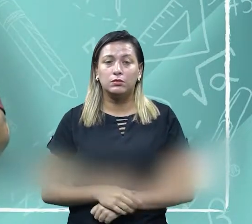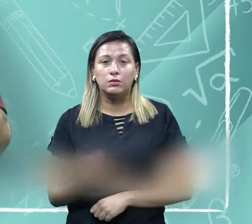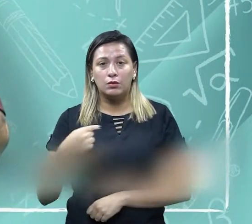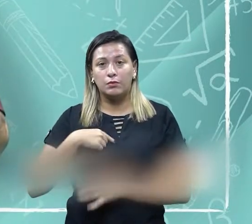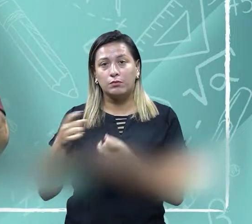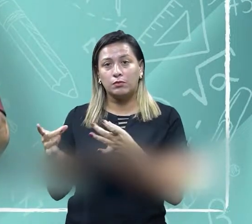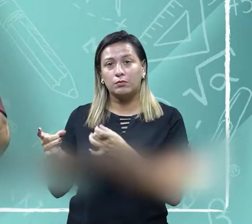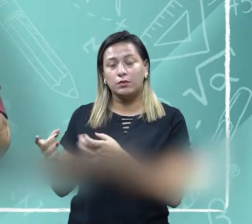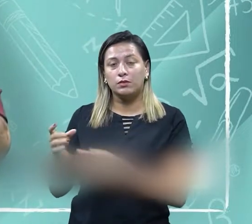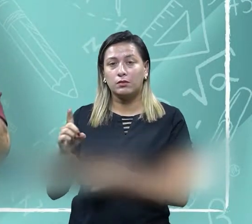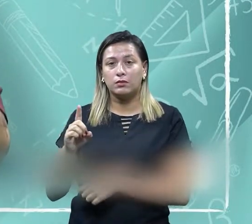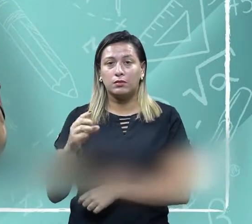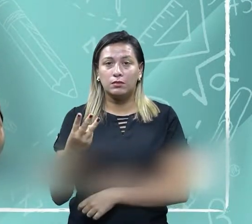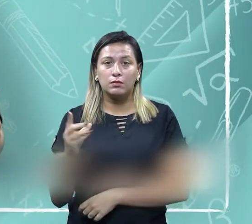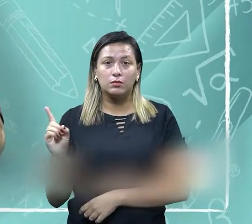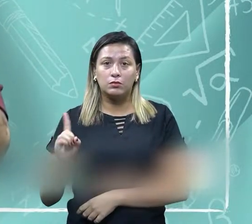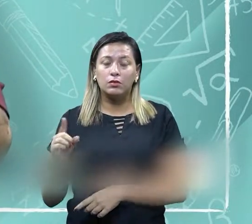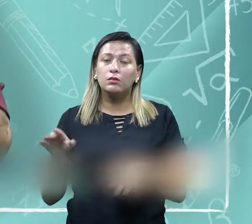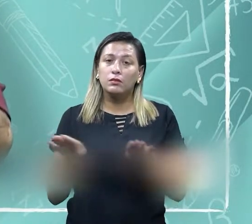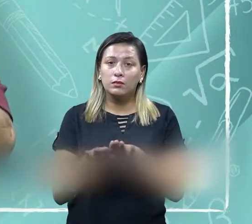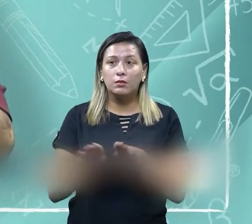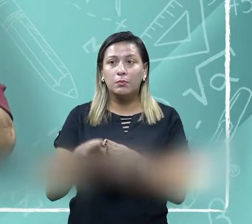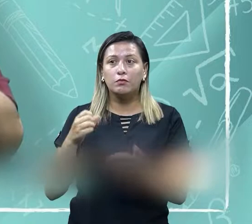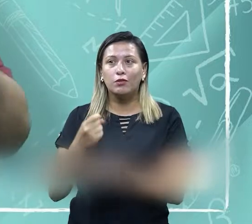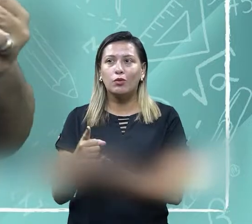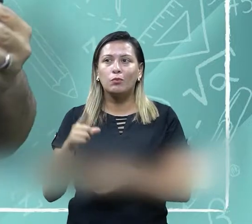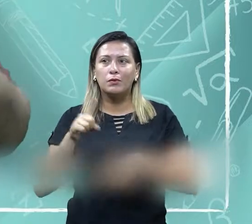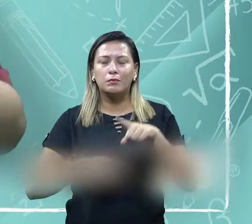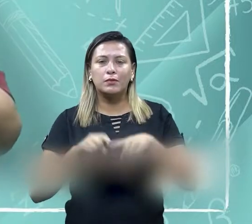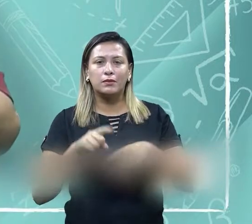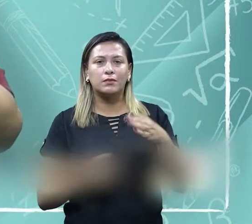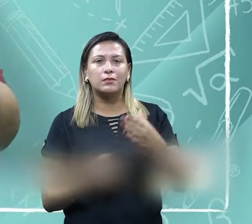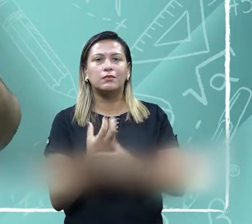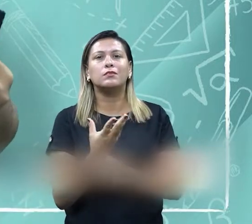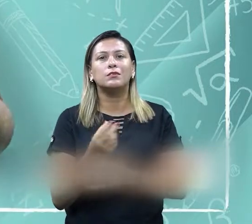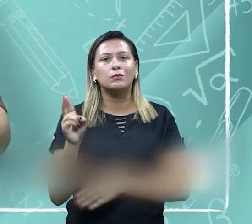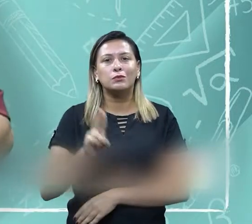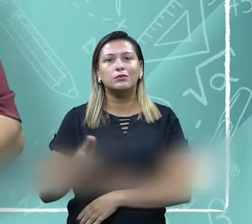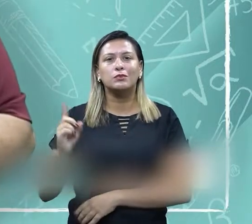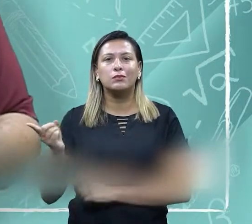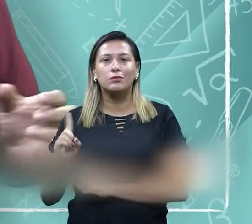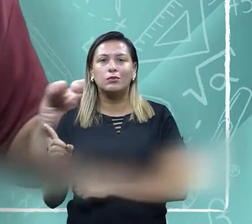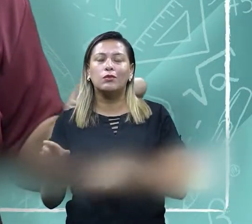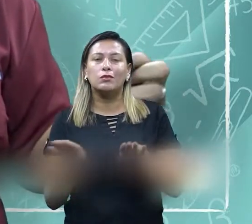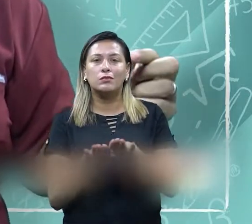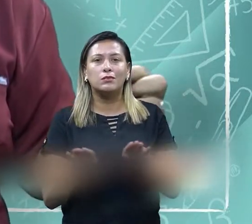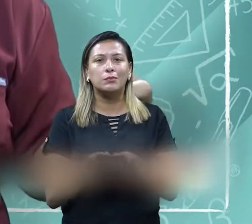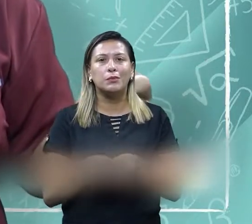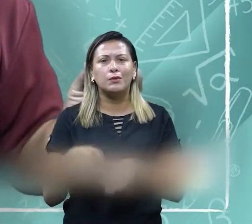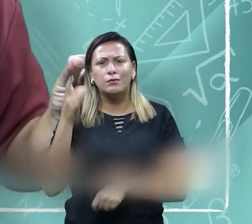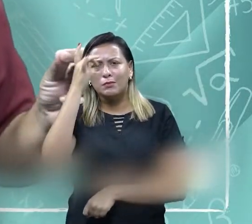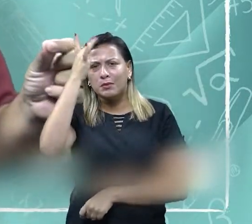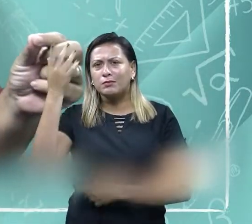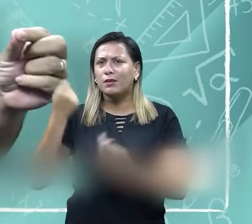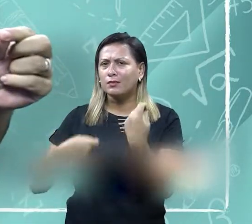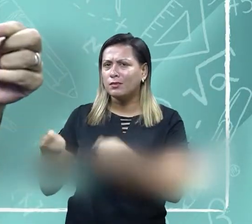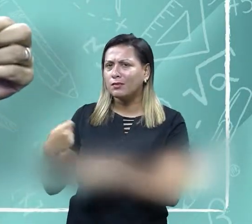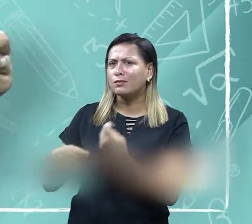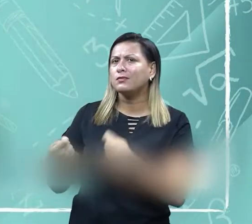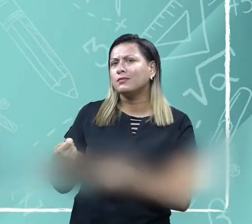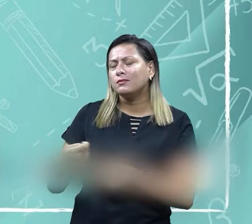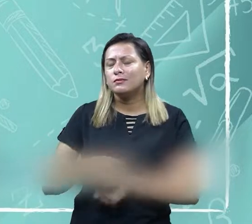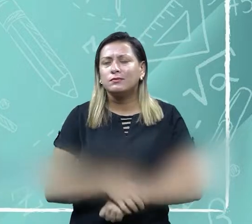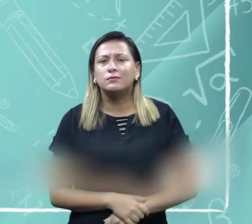vender 3 dólares e vou comprar os insumos também em dólares. Então, fica mais fácil eu ter essa negociação, tá